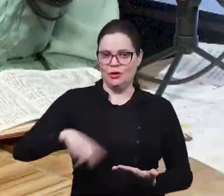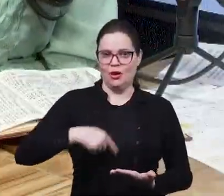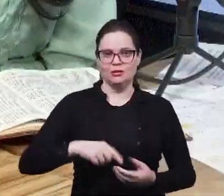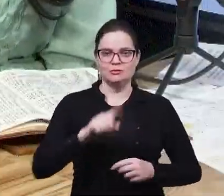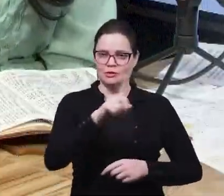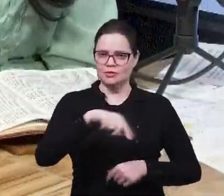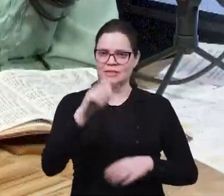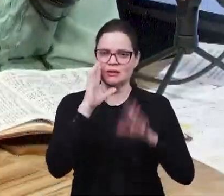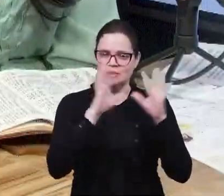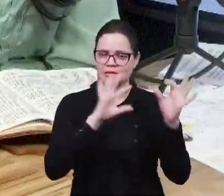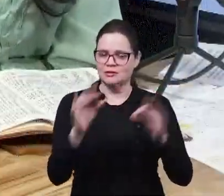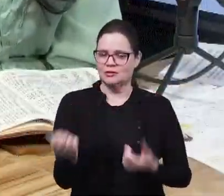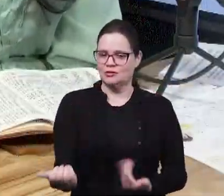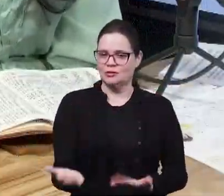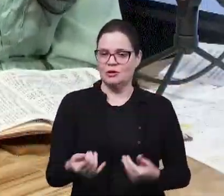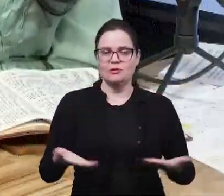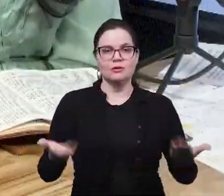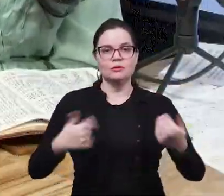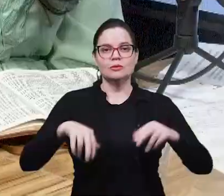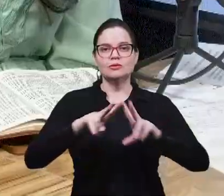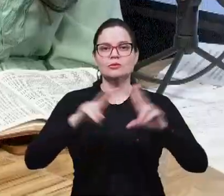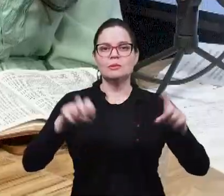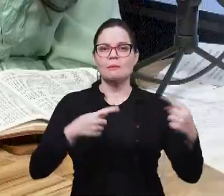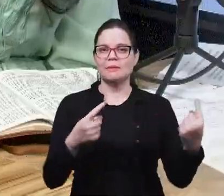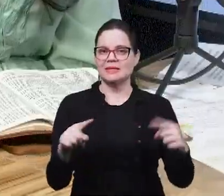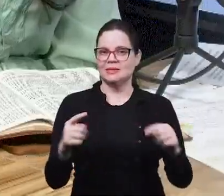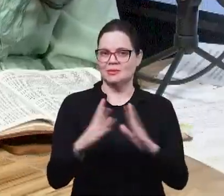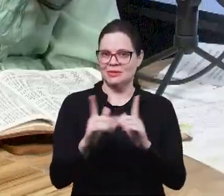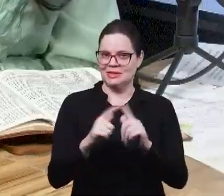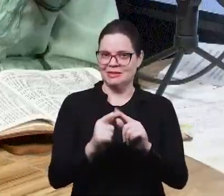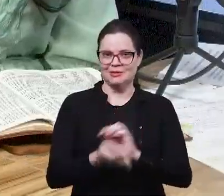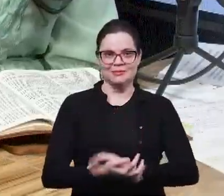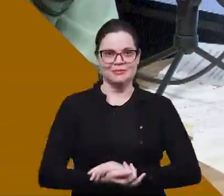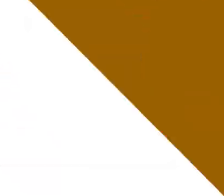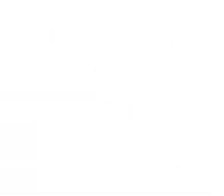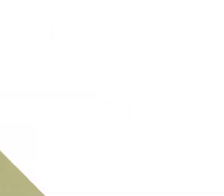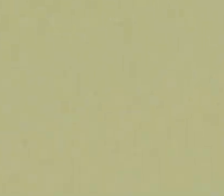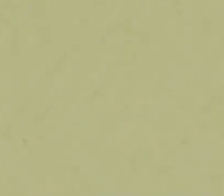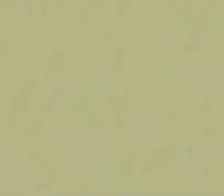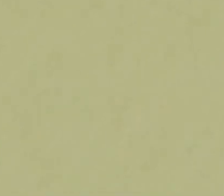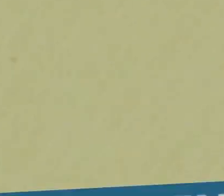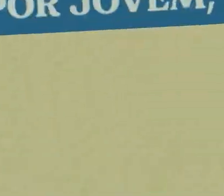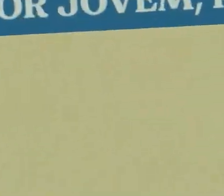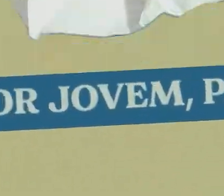o nosso tema hoje são as perseguições à igreja. Solta a vinheta.